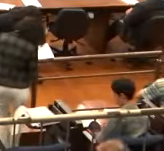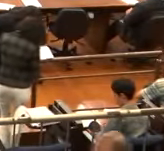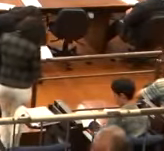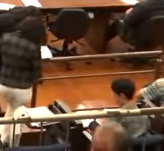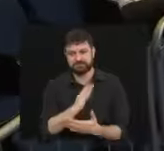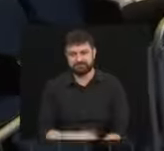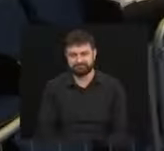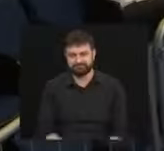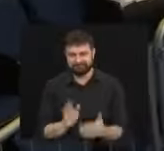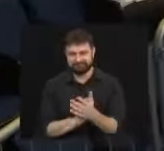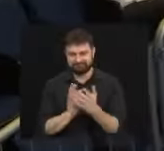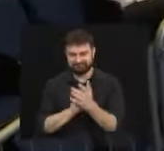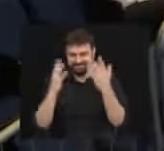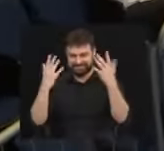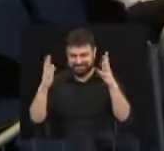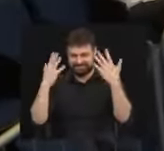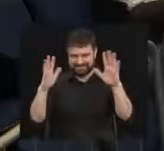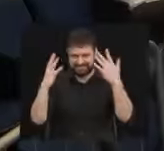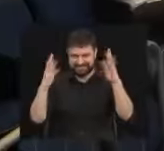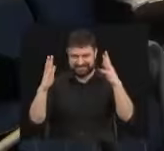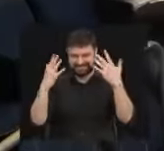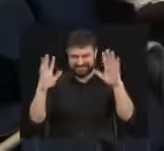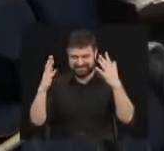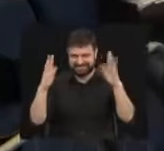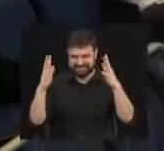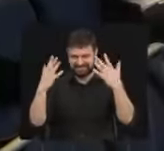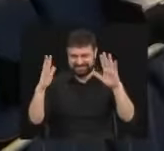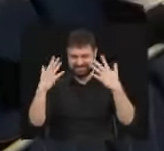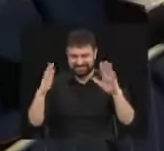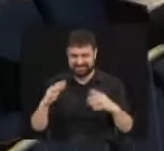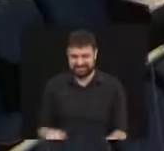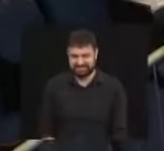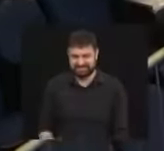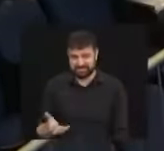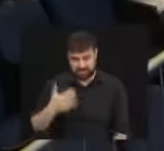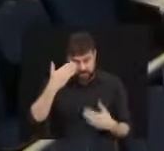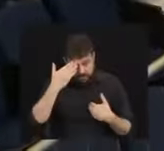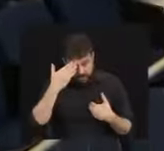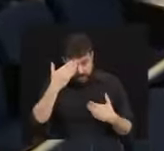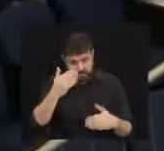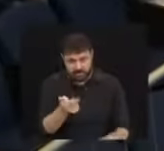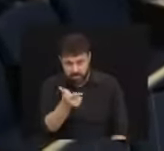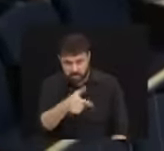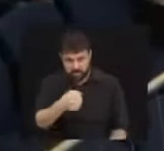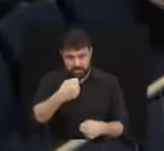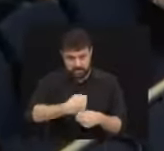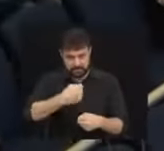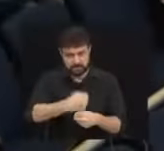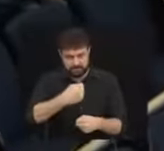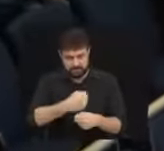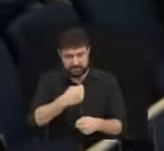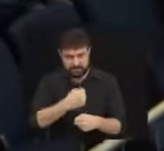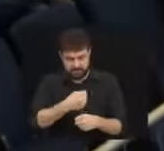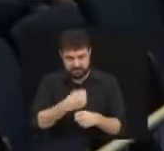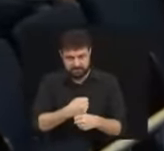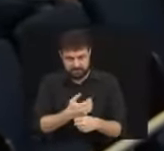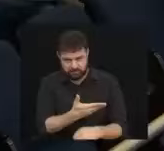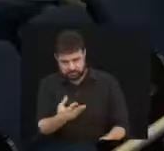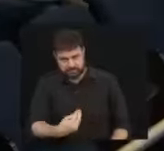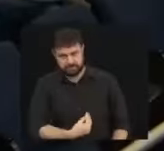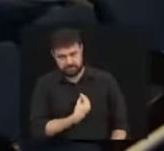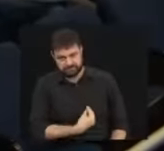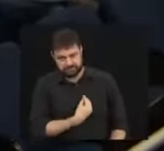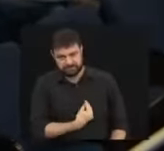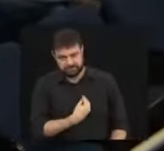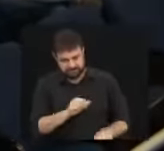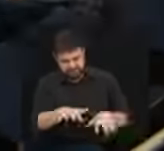e Orçamento exararam por unanimidade o parecer favorável. No texto, a matéria prevê multa de R$ 3.100. O